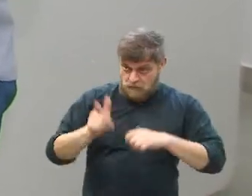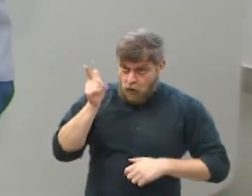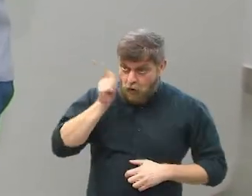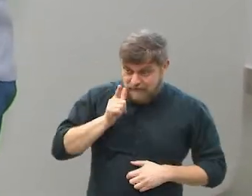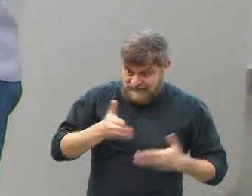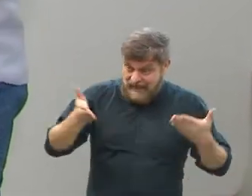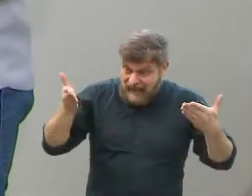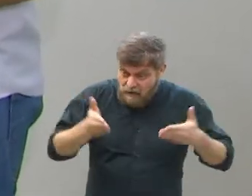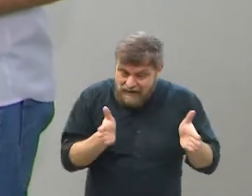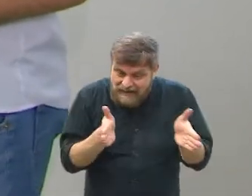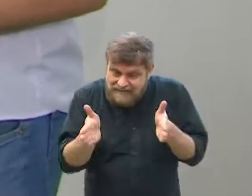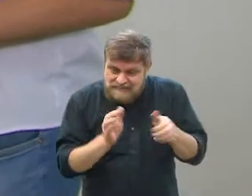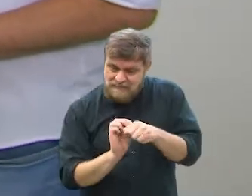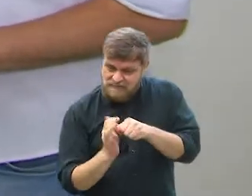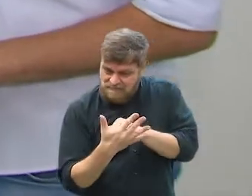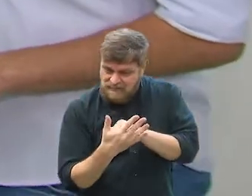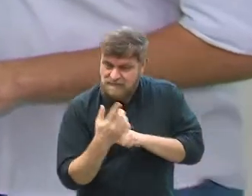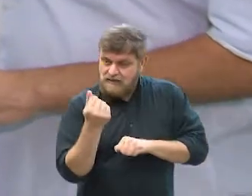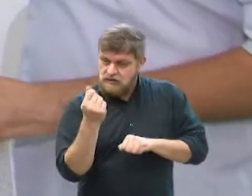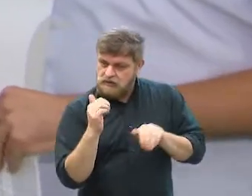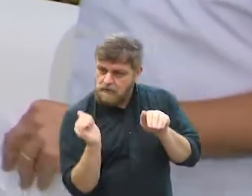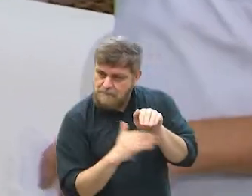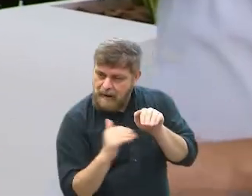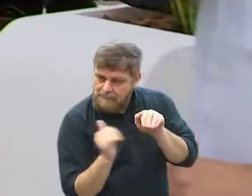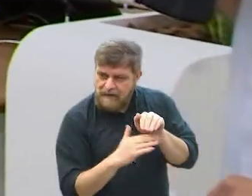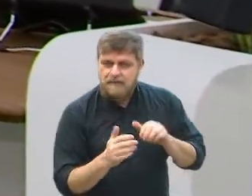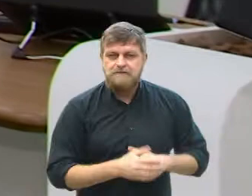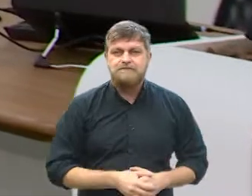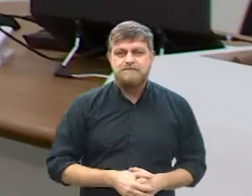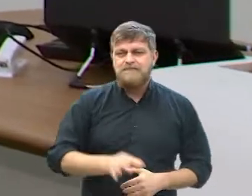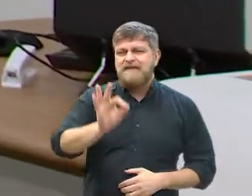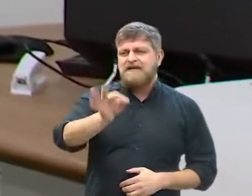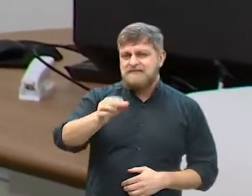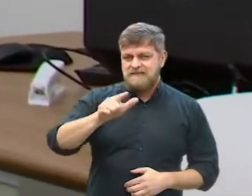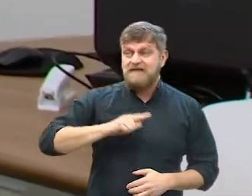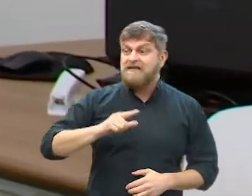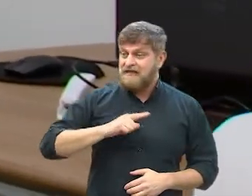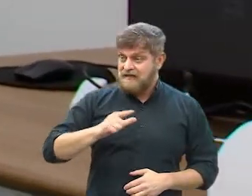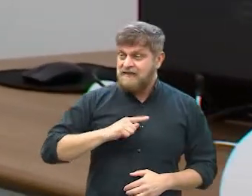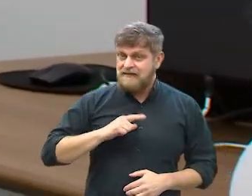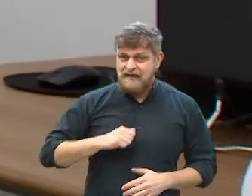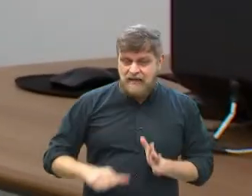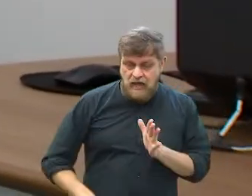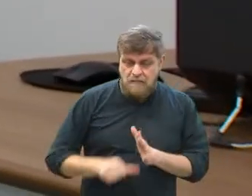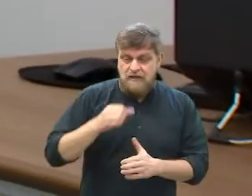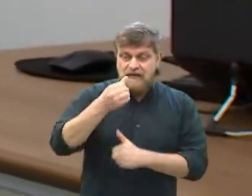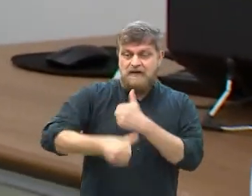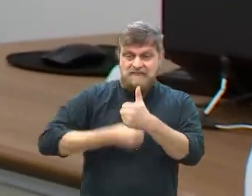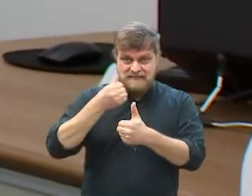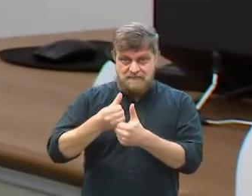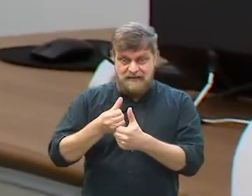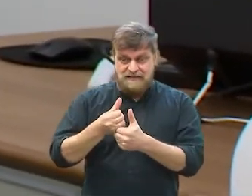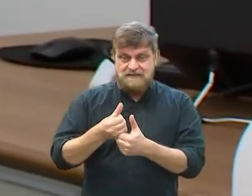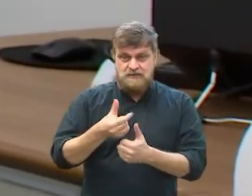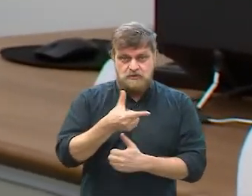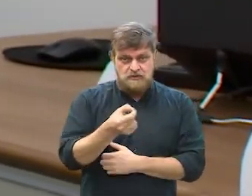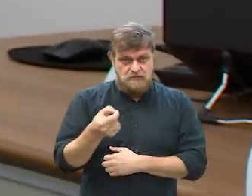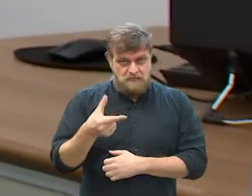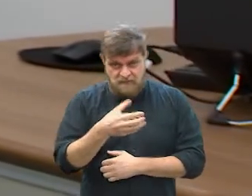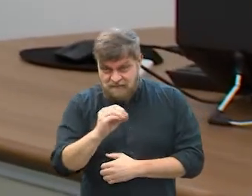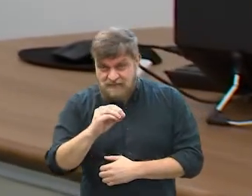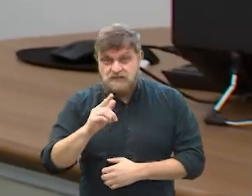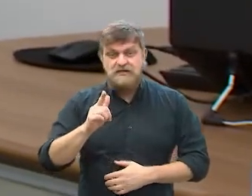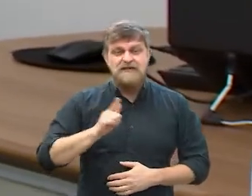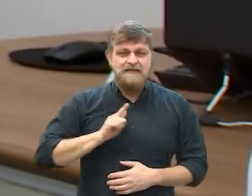fazer investimentos nesse período, Marco? Com certeza, e temos várias surpresas aí nesse primeiro semestre de 2020.